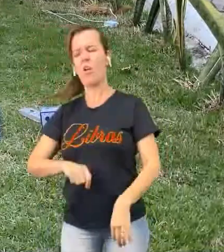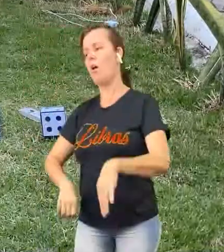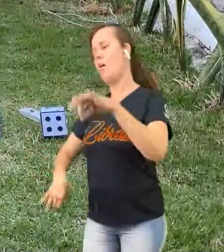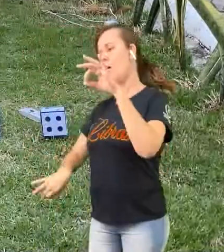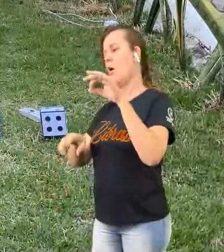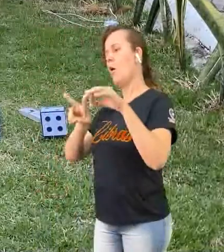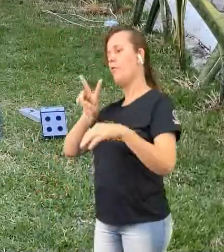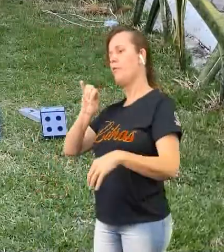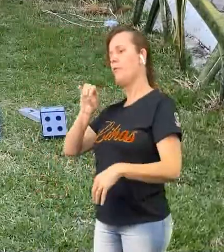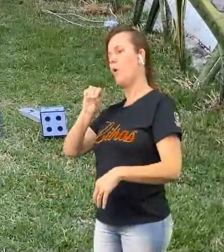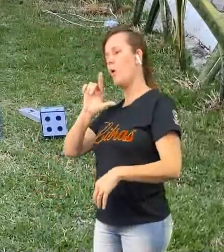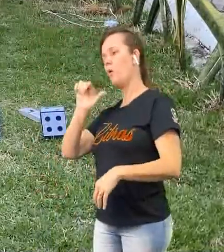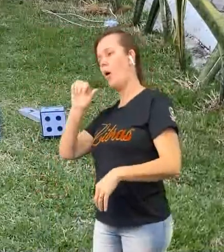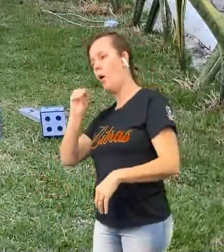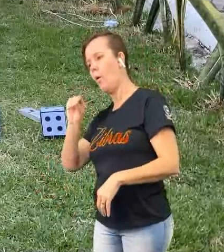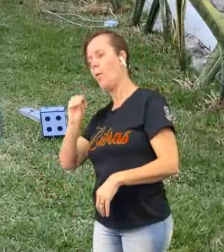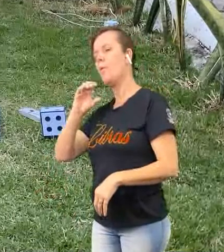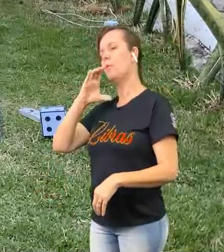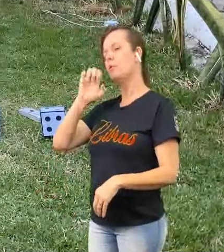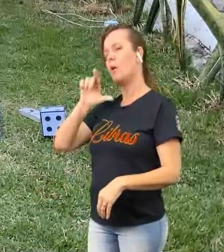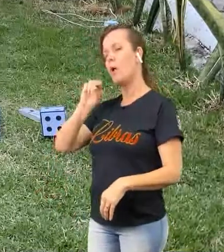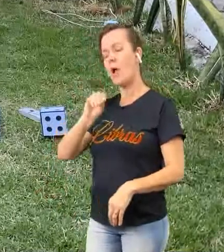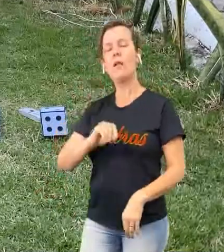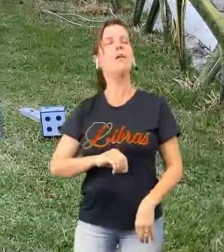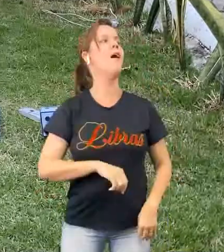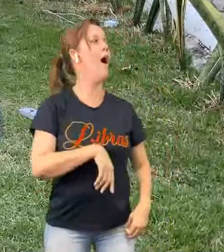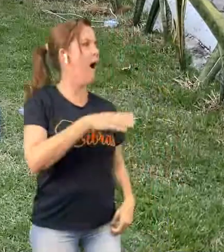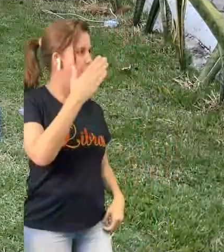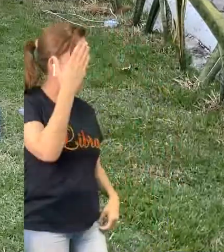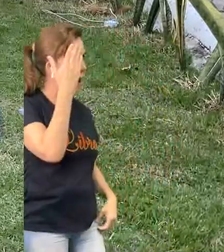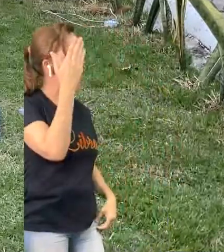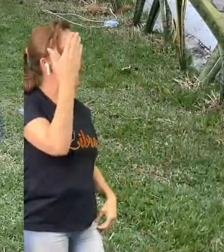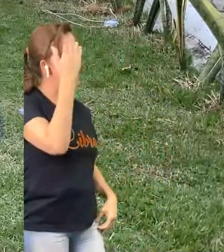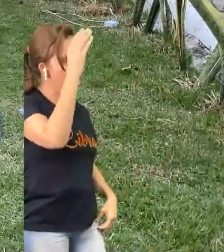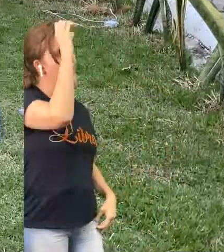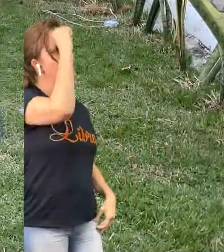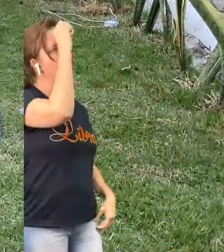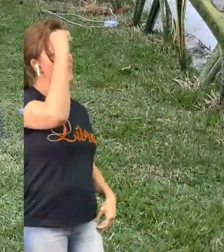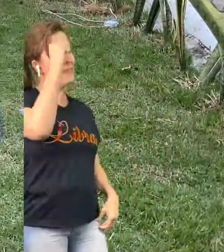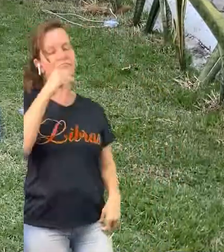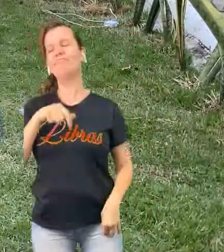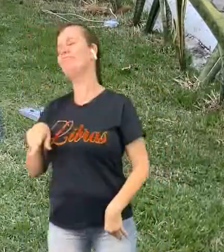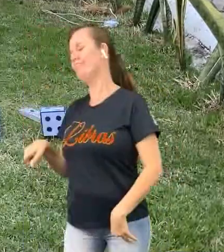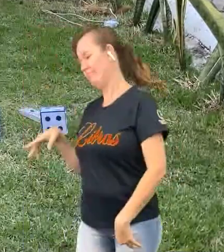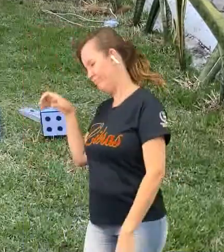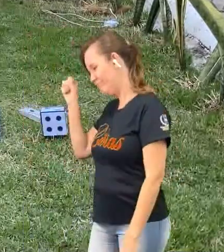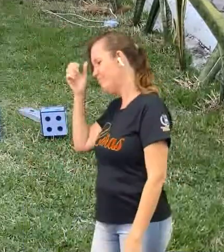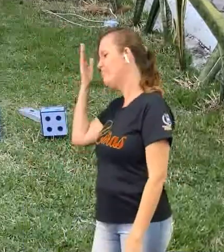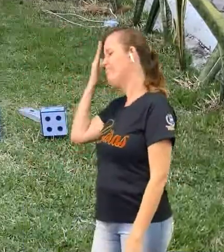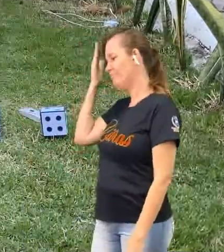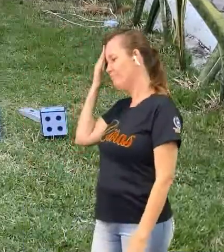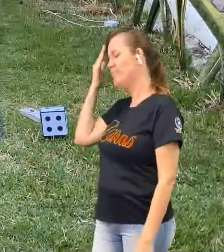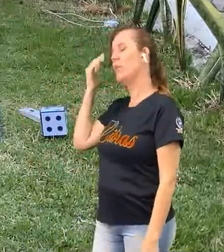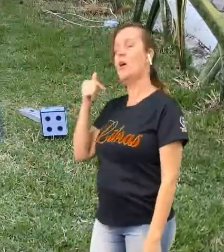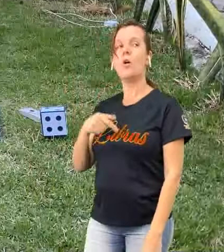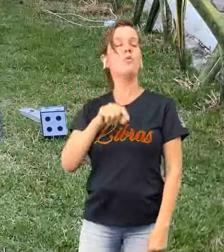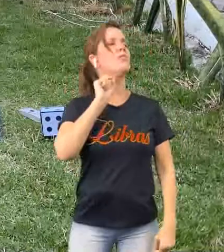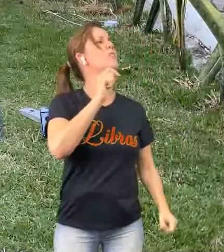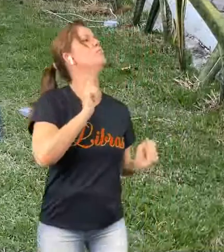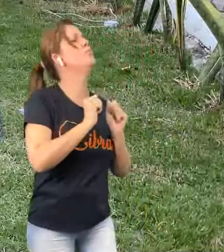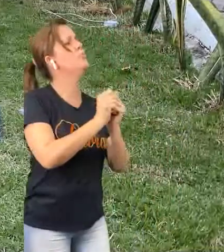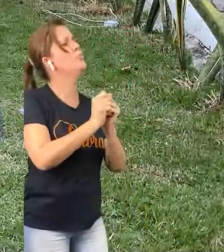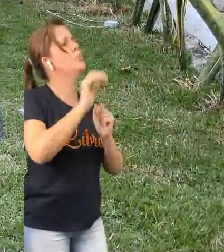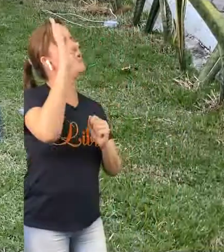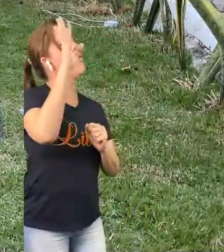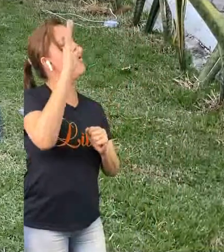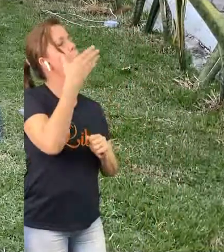Violoncelo. Ah, violoncelo. Isso, você aprendeu. Vovó, você não sabe quem tava no sonho também. E quem?